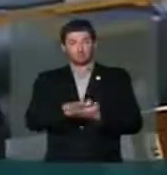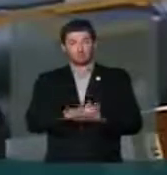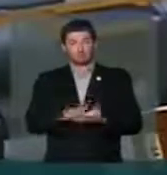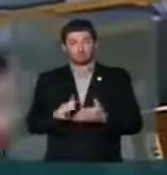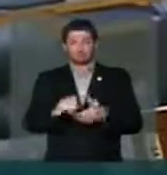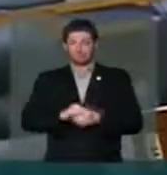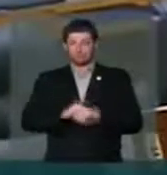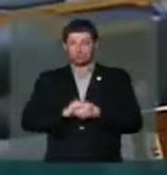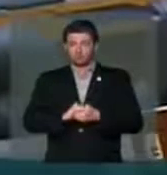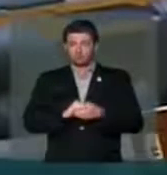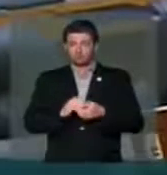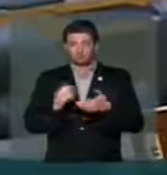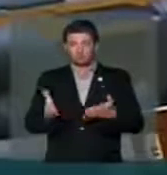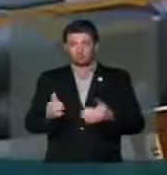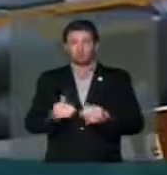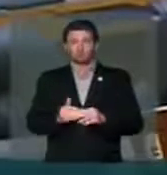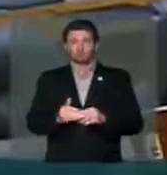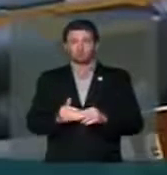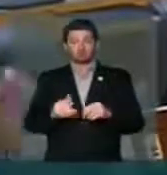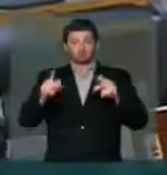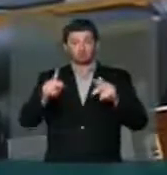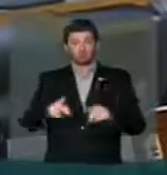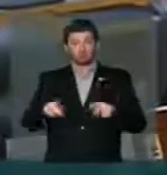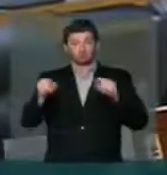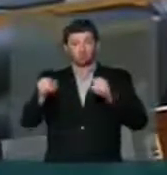cumprimento aquele povo,